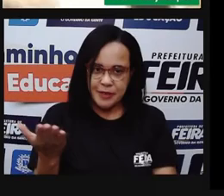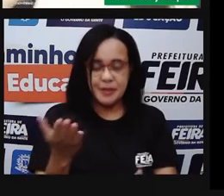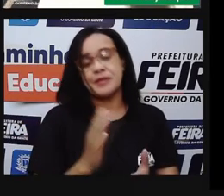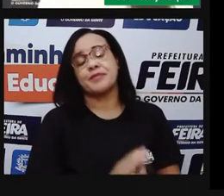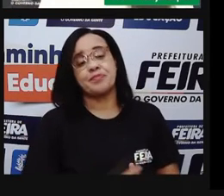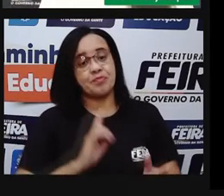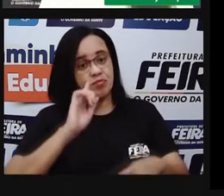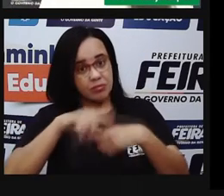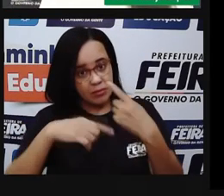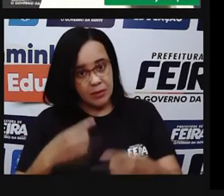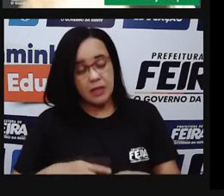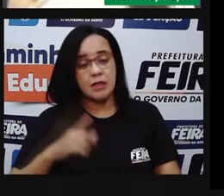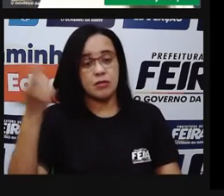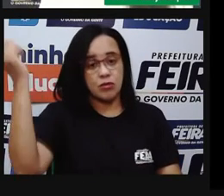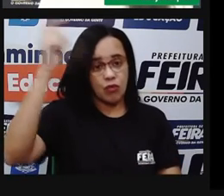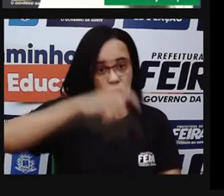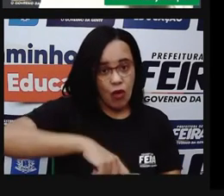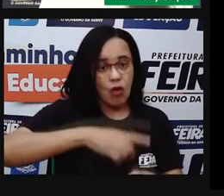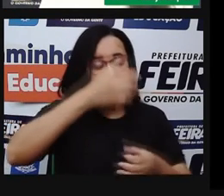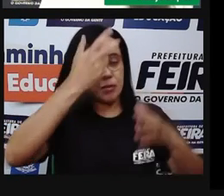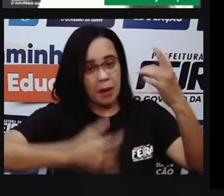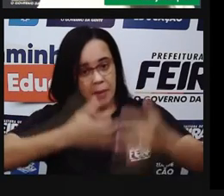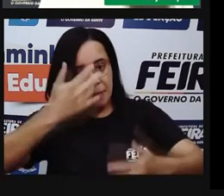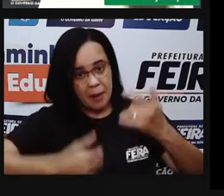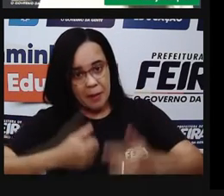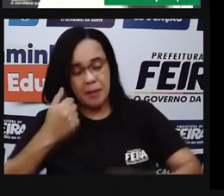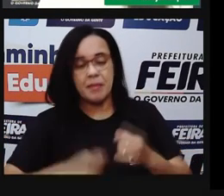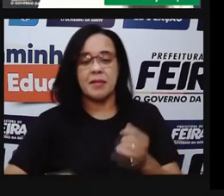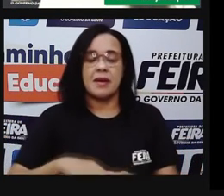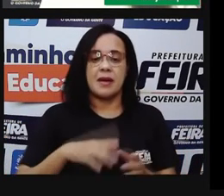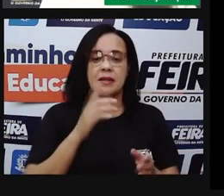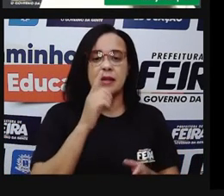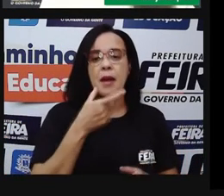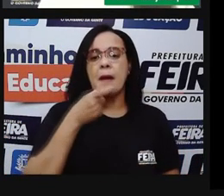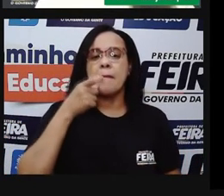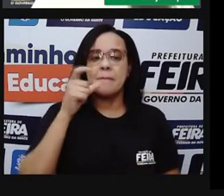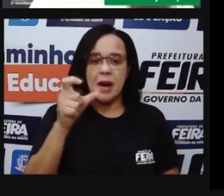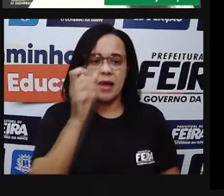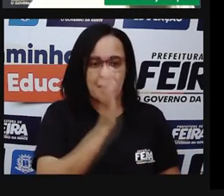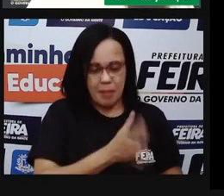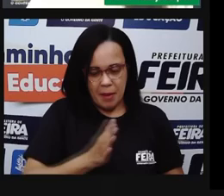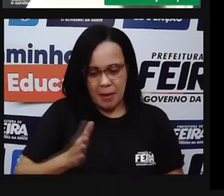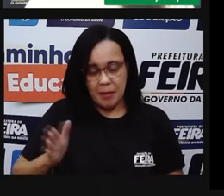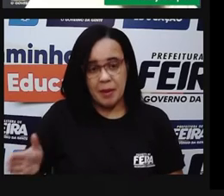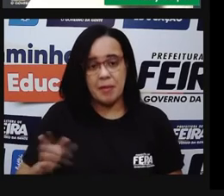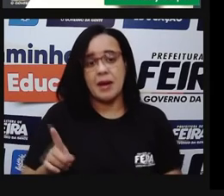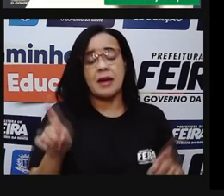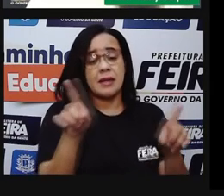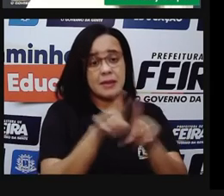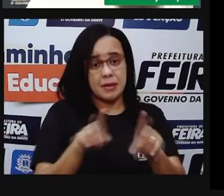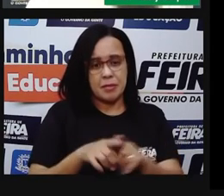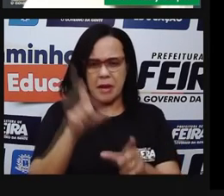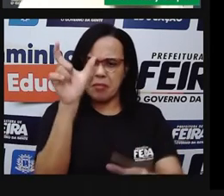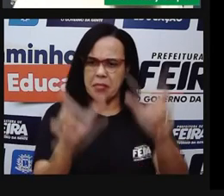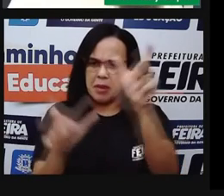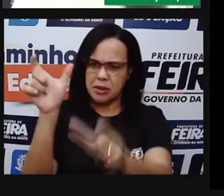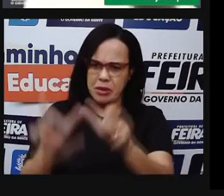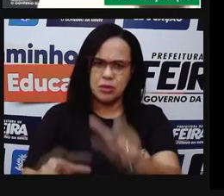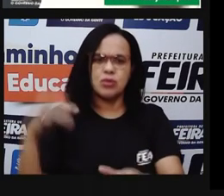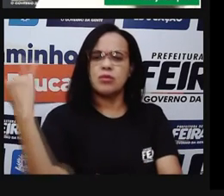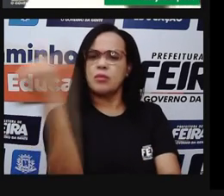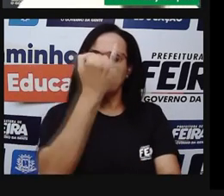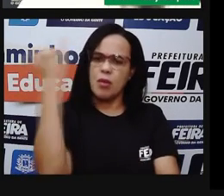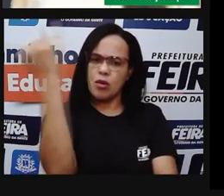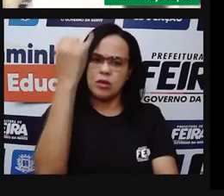falar sobre grandes pessoas que trouxeram exemplos para nossa vida, para nossa sociedade. Vamos falar dos dígrafos também.